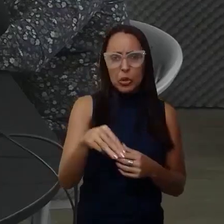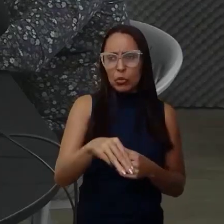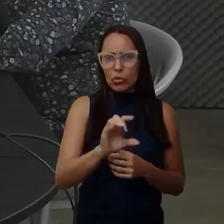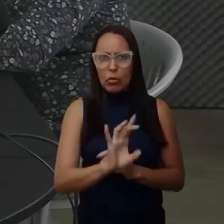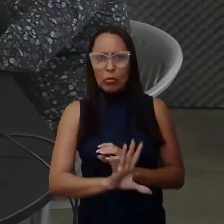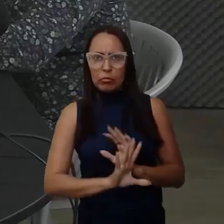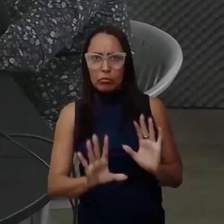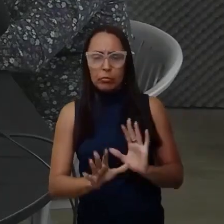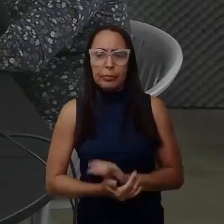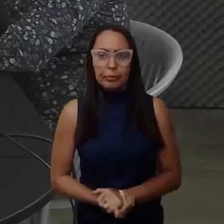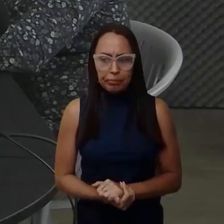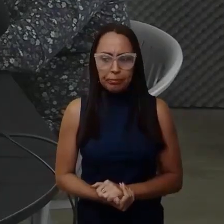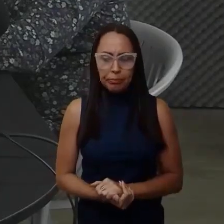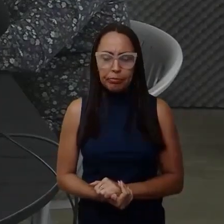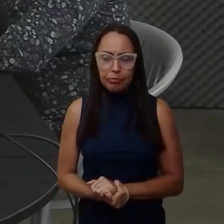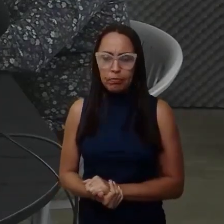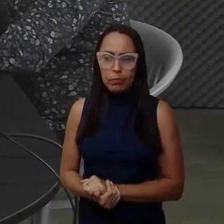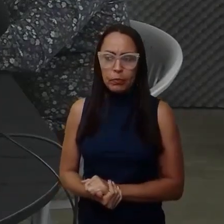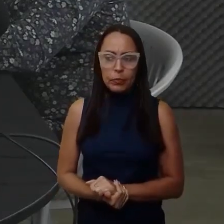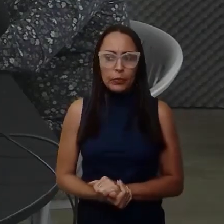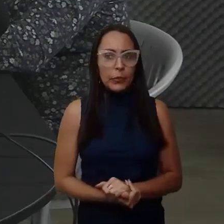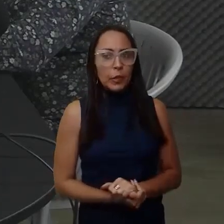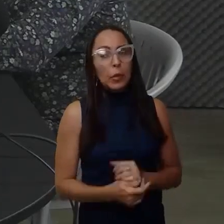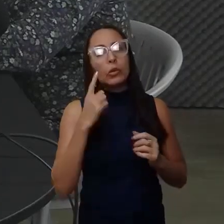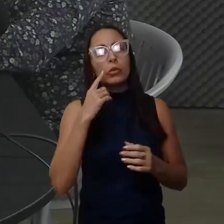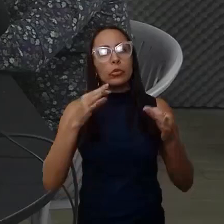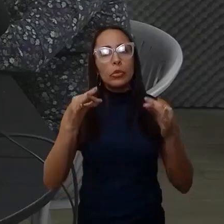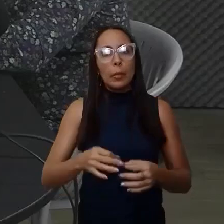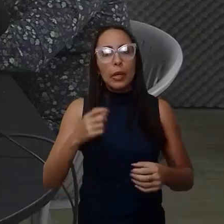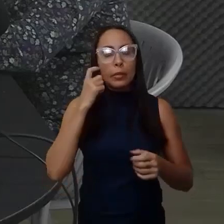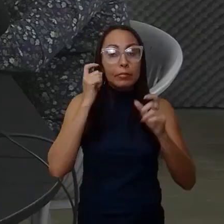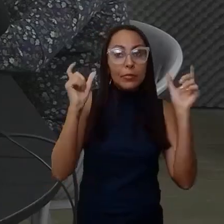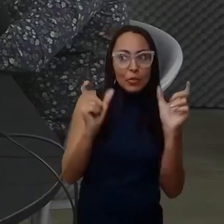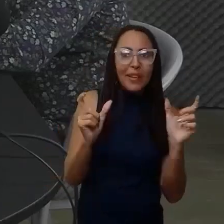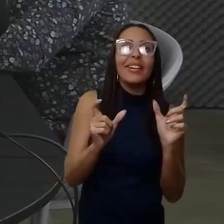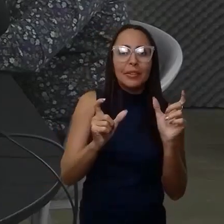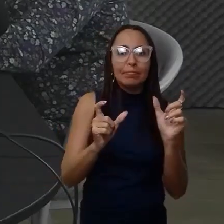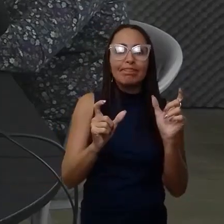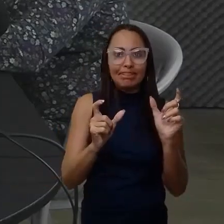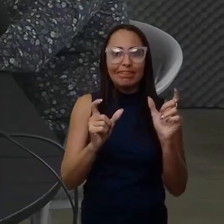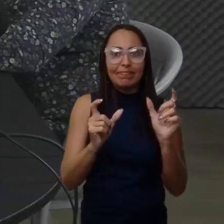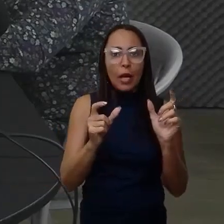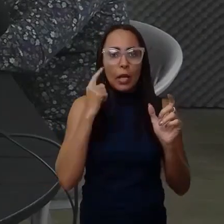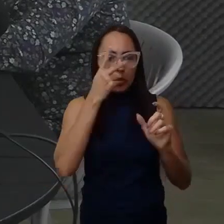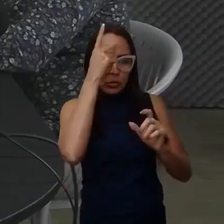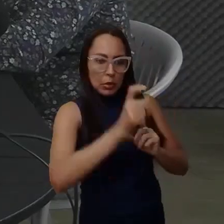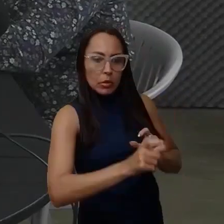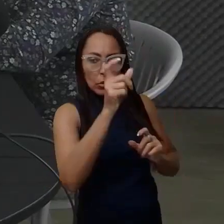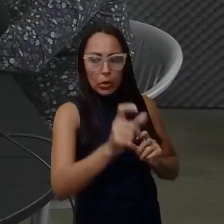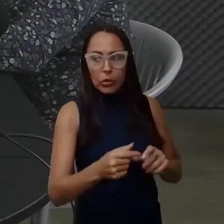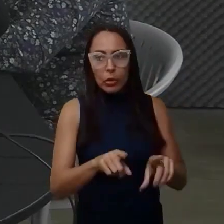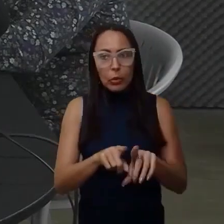cada, para justamente despertar, né? Esse interesse nas pessoas, porque a gente vê